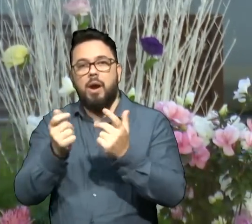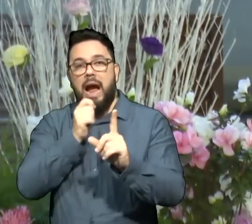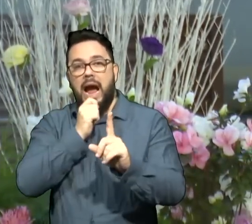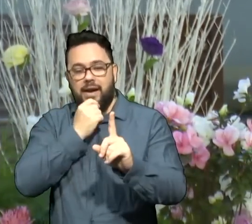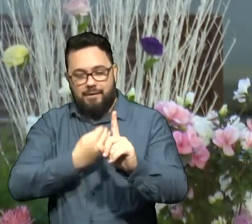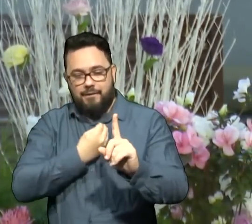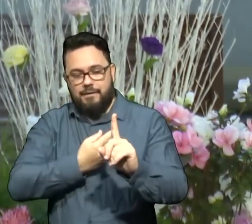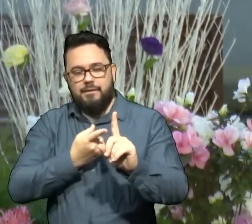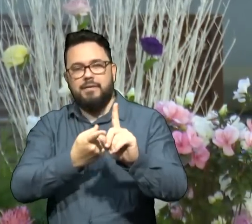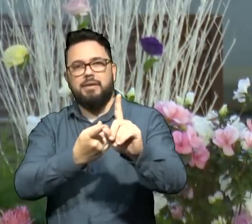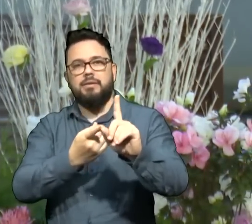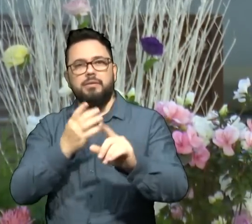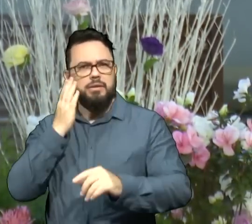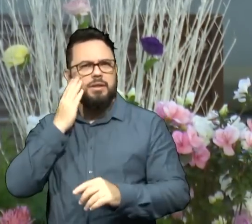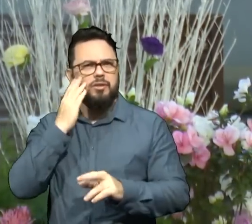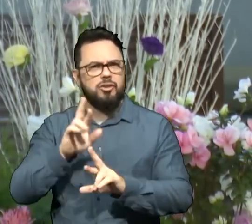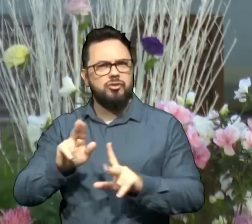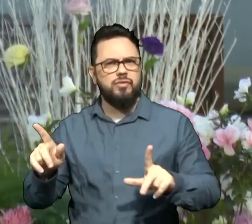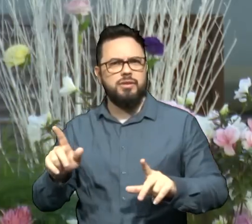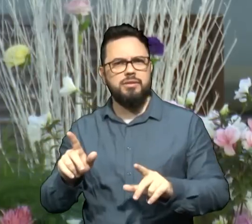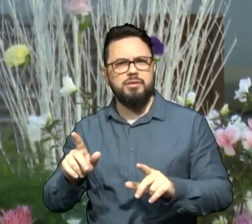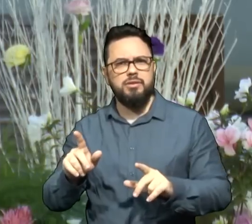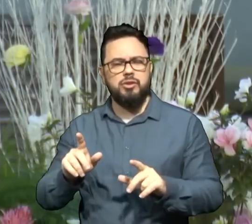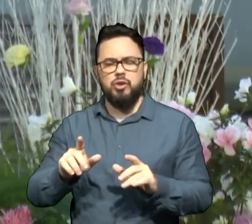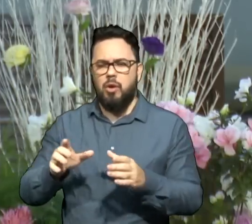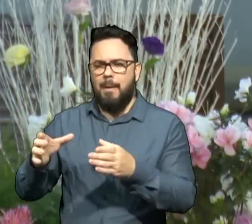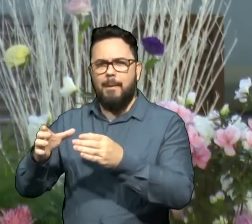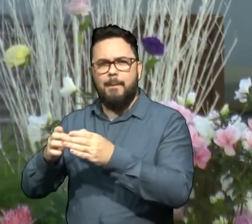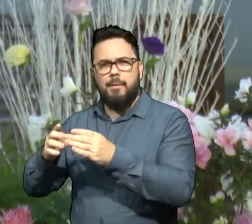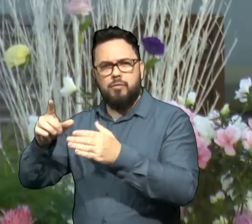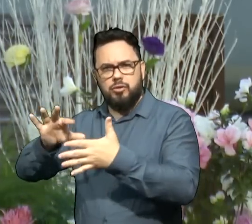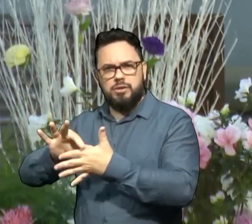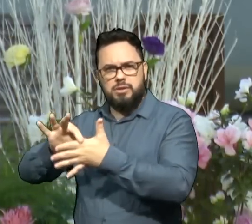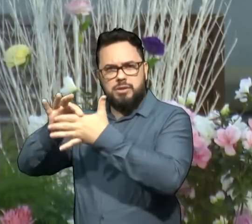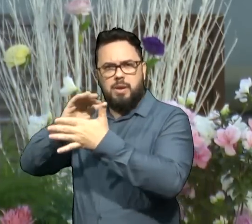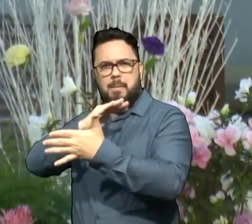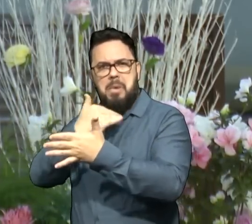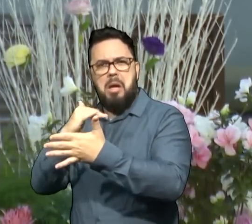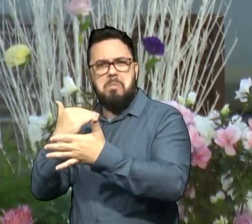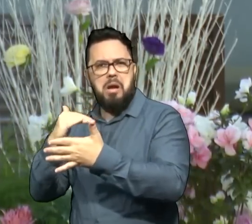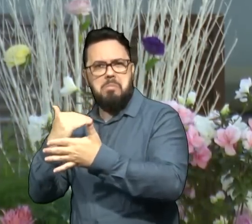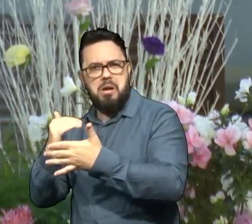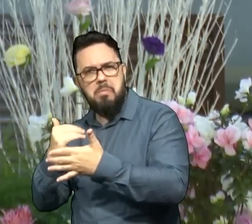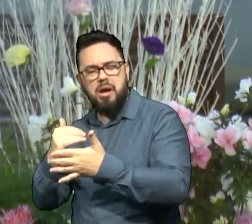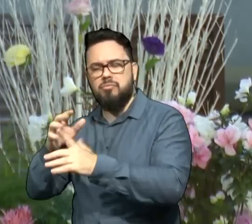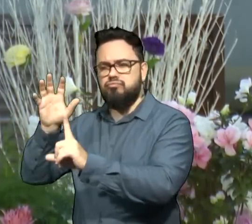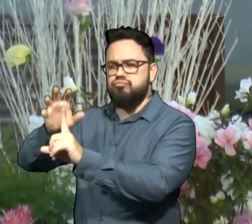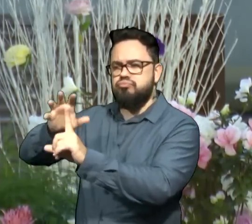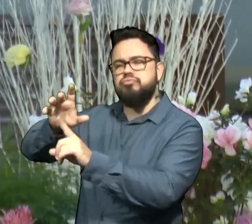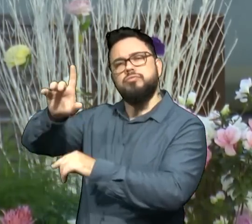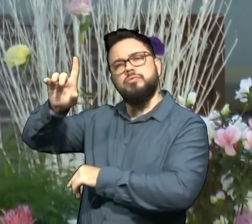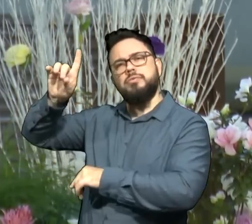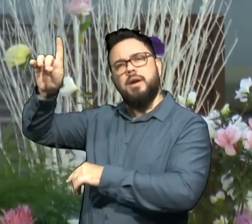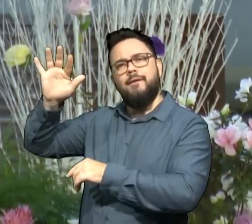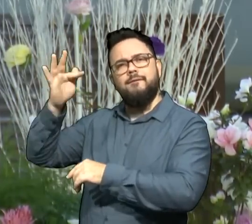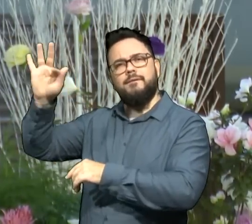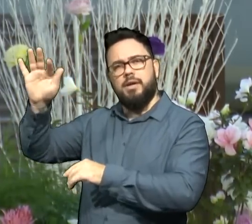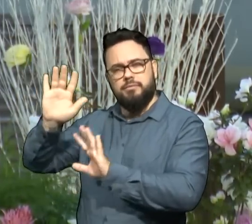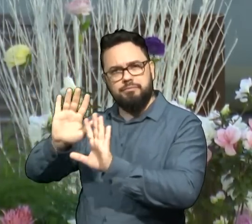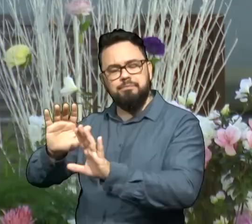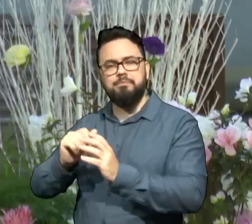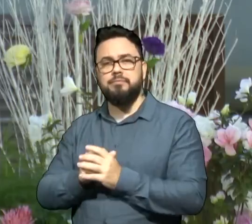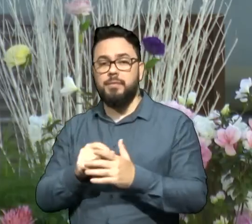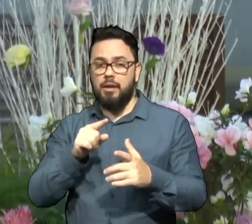pros outros imperadores os outros só eram divinizados após a sua morte Domiciano queis